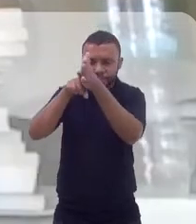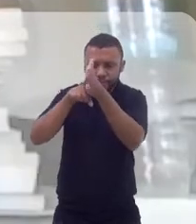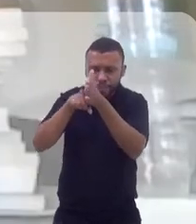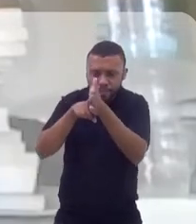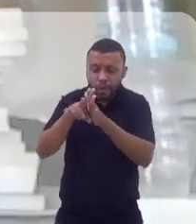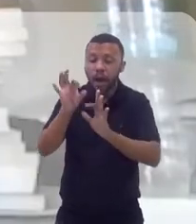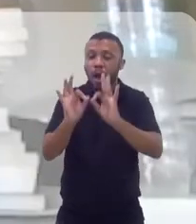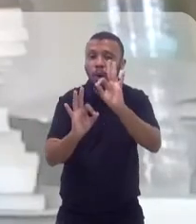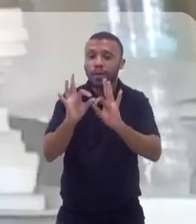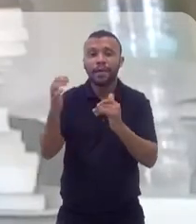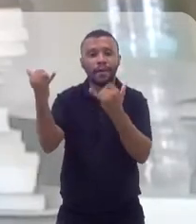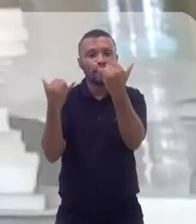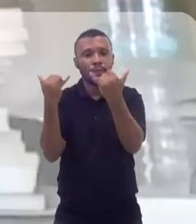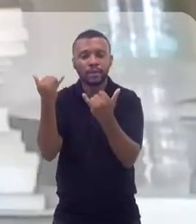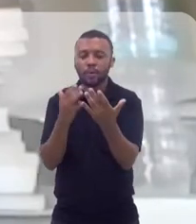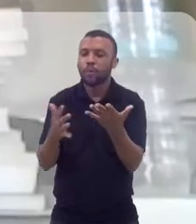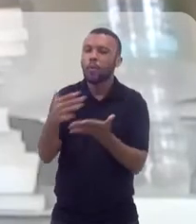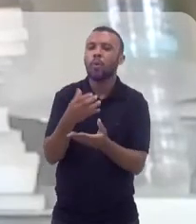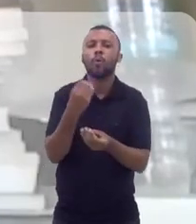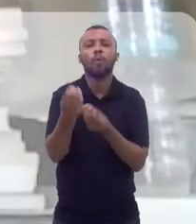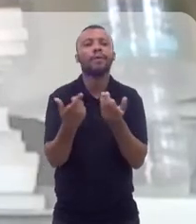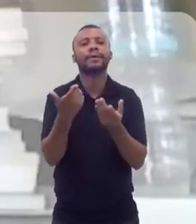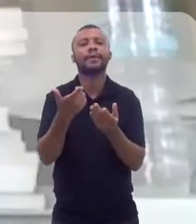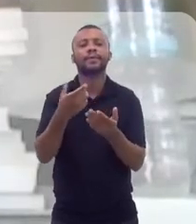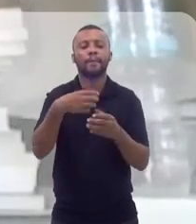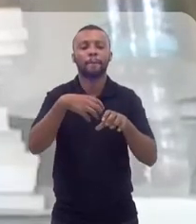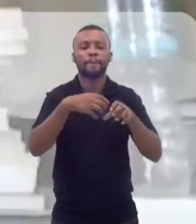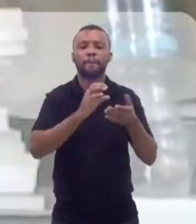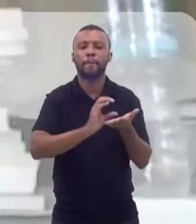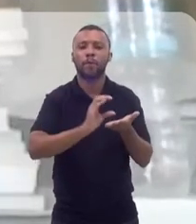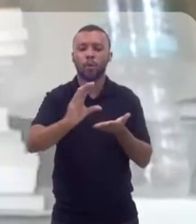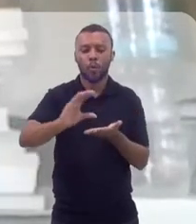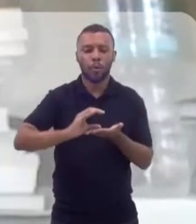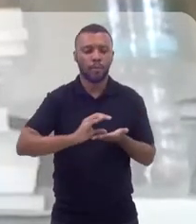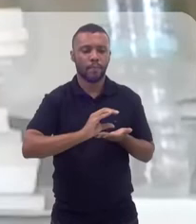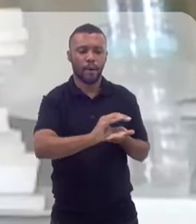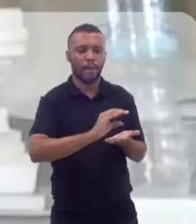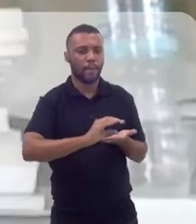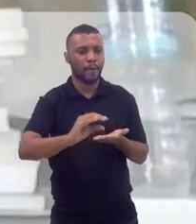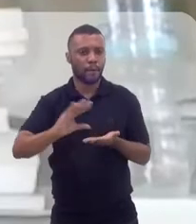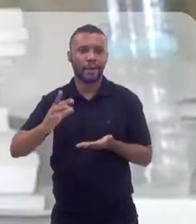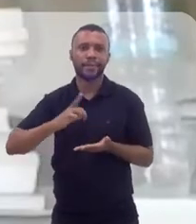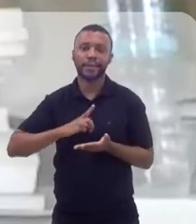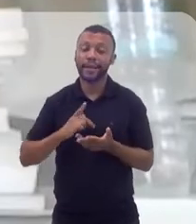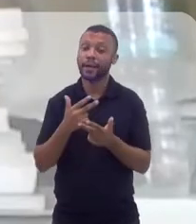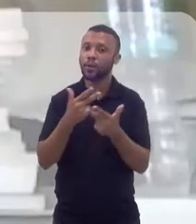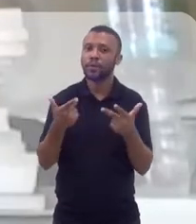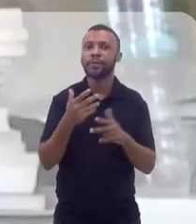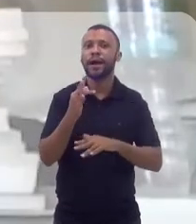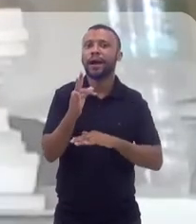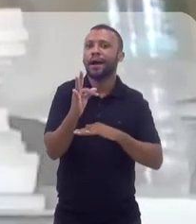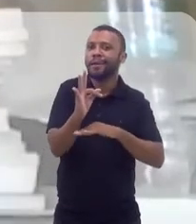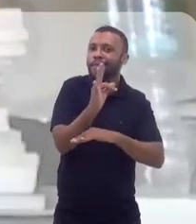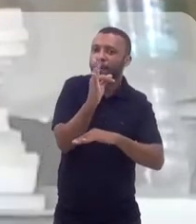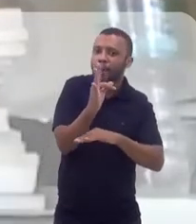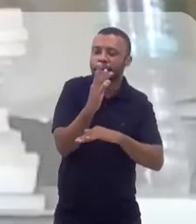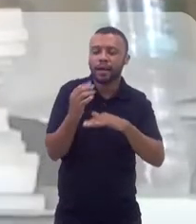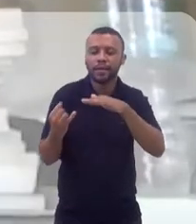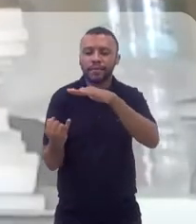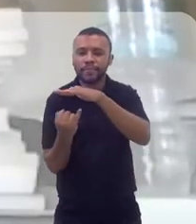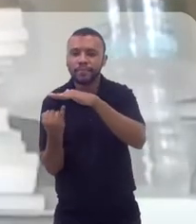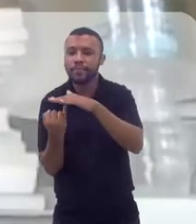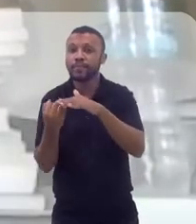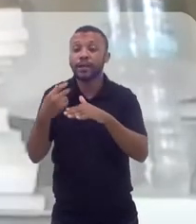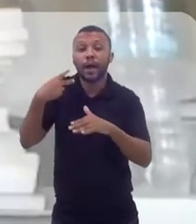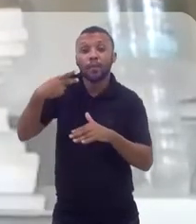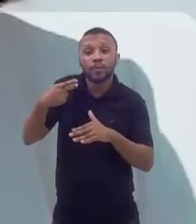para entender como é que dava distribuir esse recurso. E aí volta aquela questão da formalidade, da informalidade, da eficácia